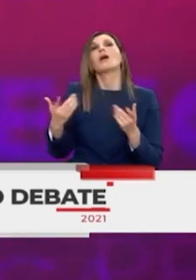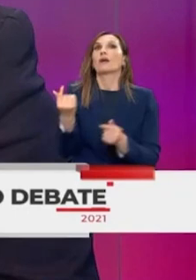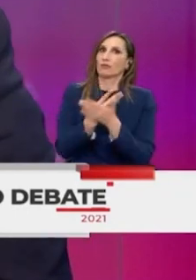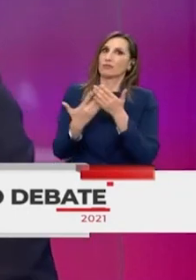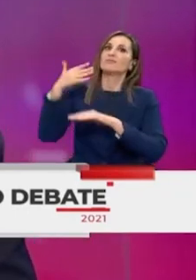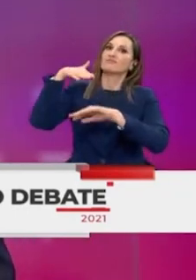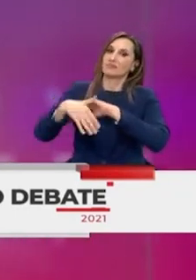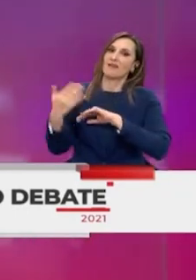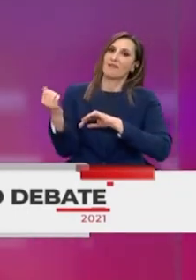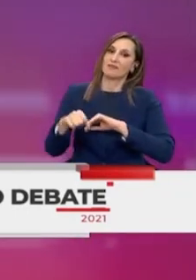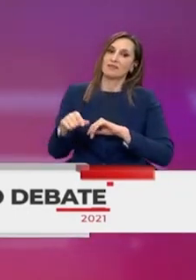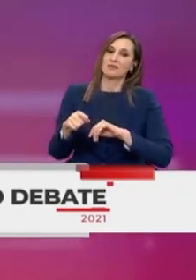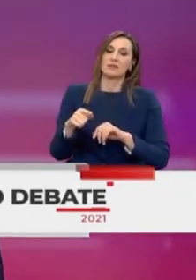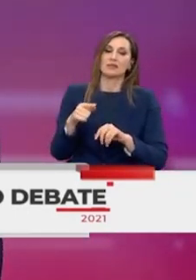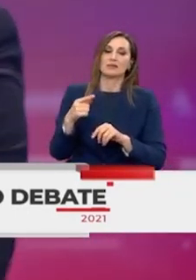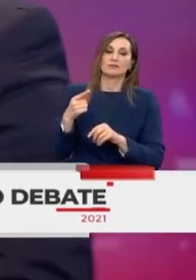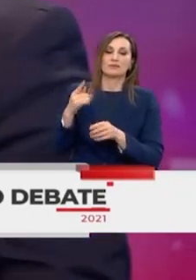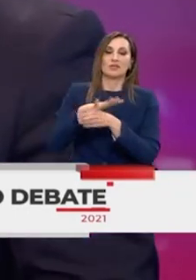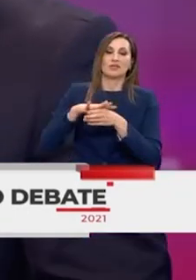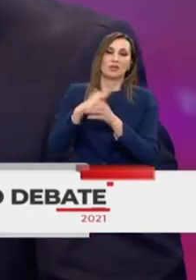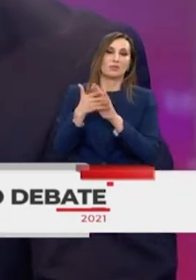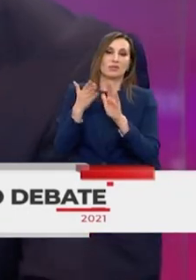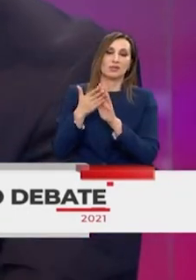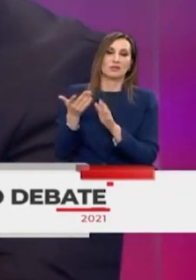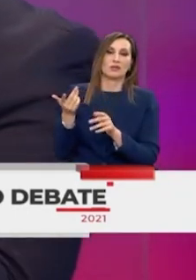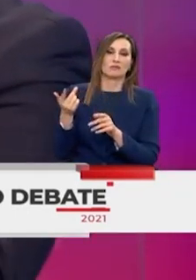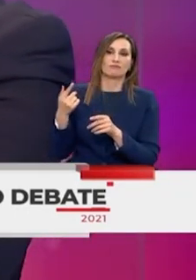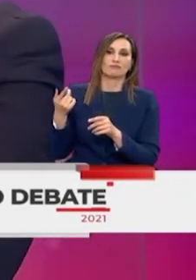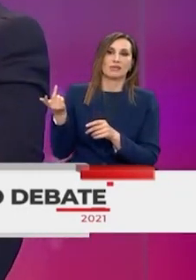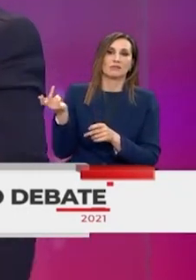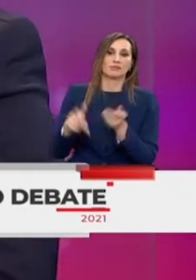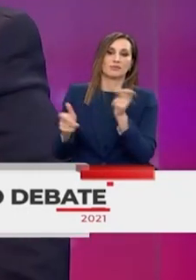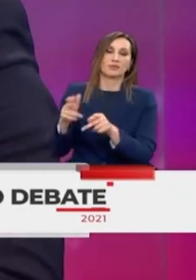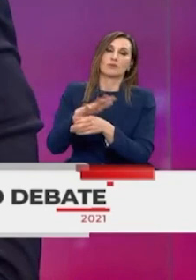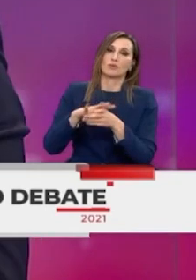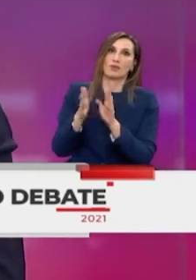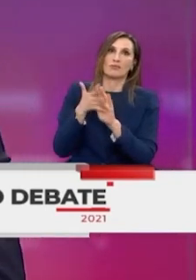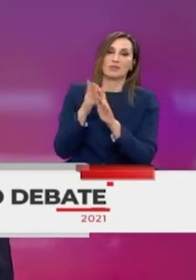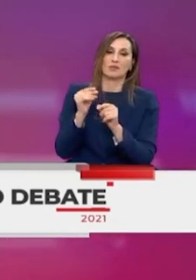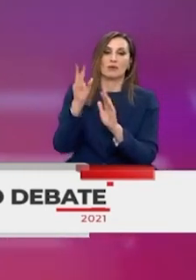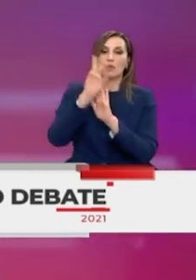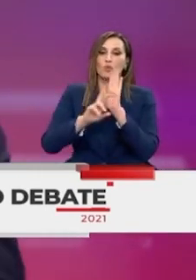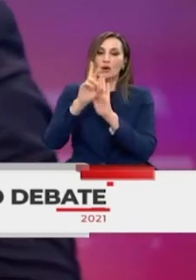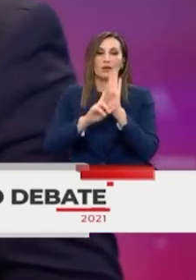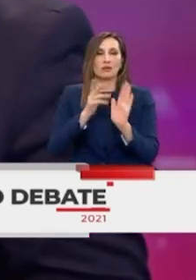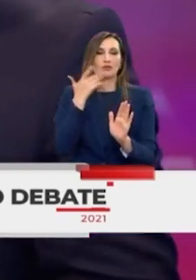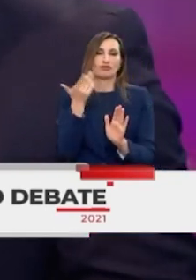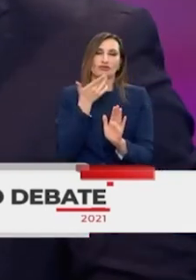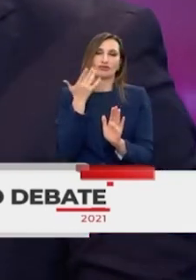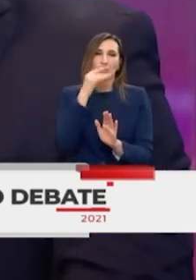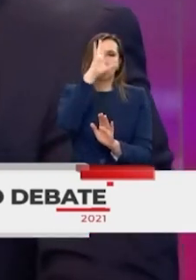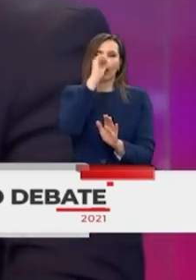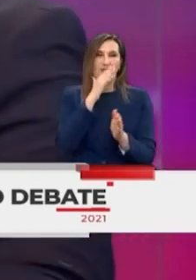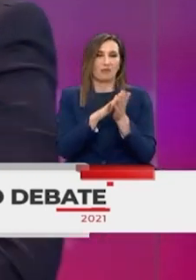já está profundamente abalada, os sucessivos estados de emergência não têm ajudado, não o estado de emergência em si, mas a regulamentação absurda que o Governo tem feito